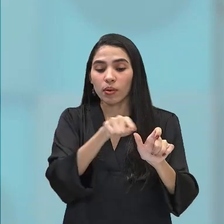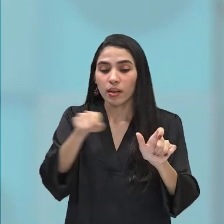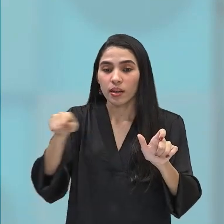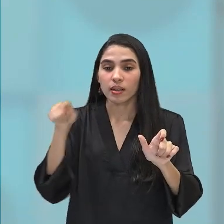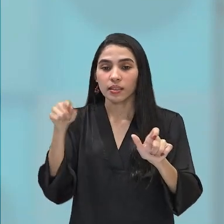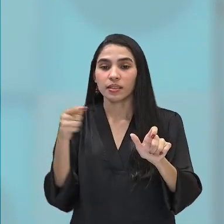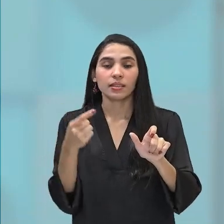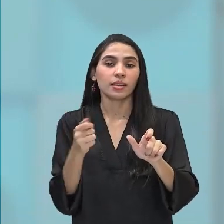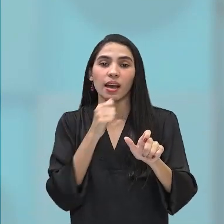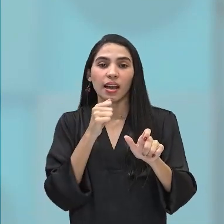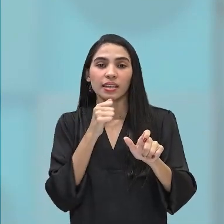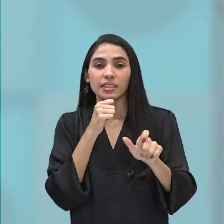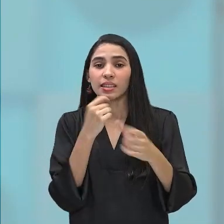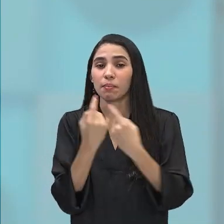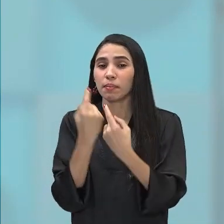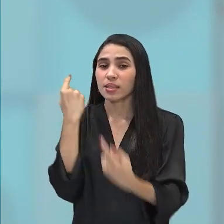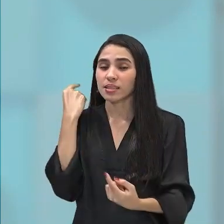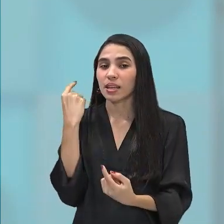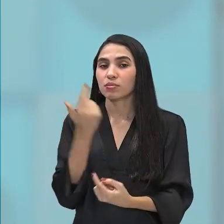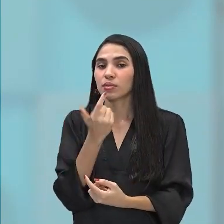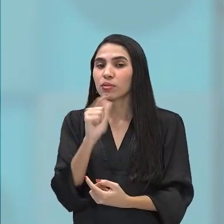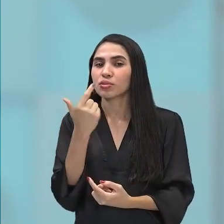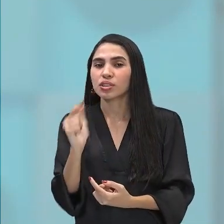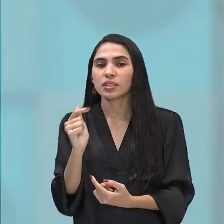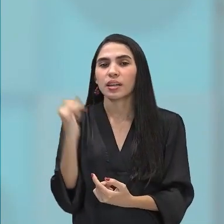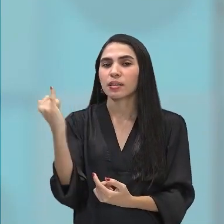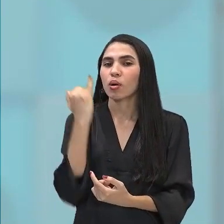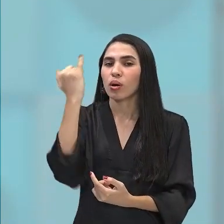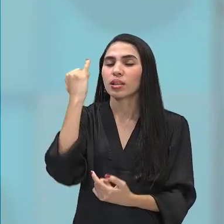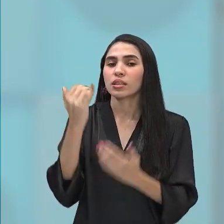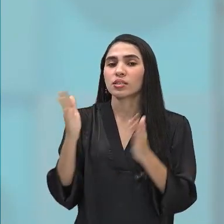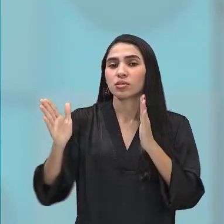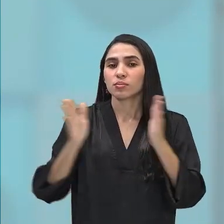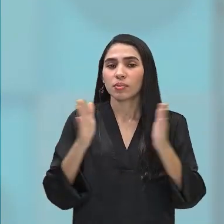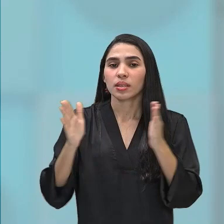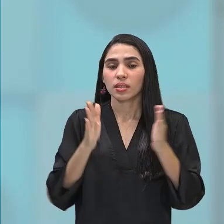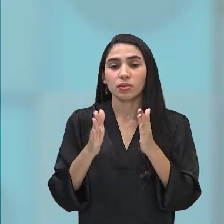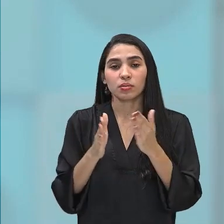não foram importantes para a história, que não vão ter aí os seus nomes